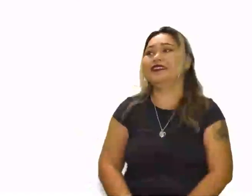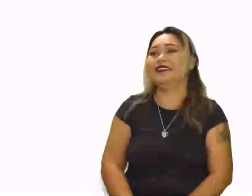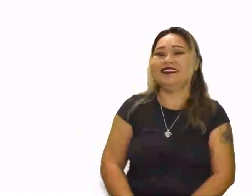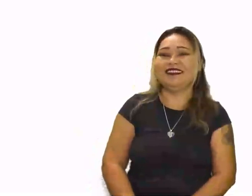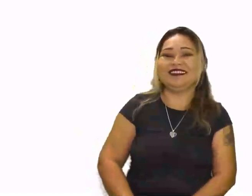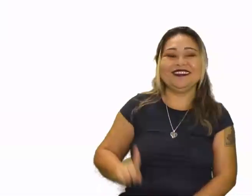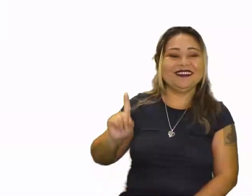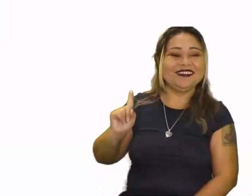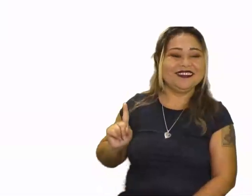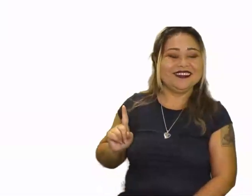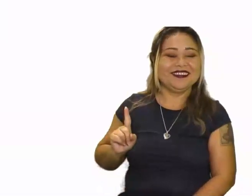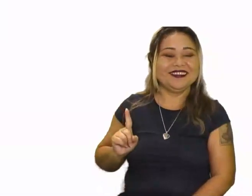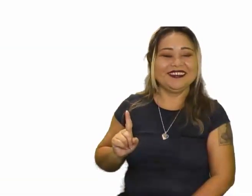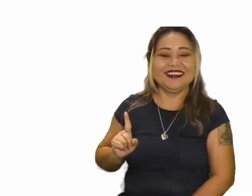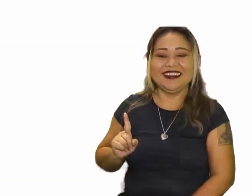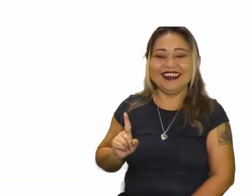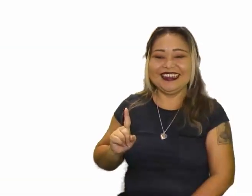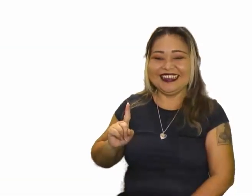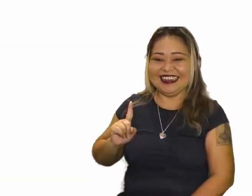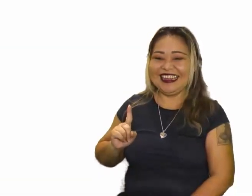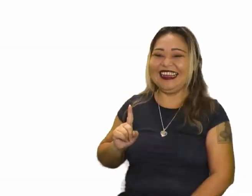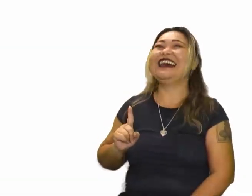terminar a resposta.